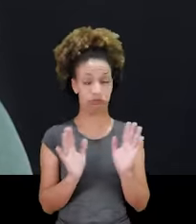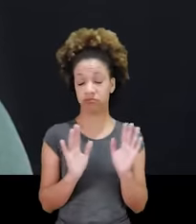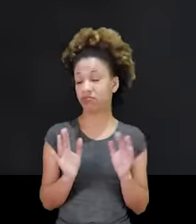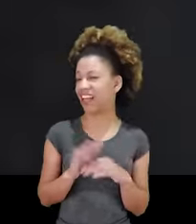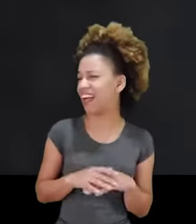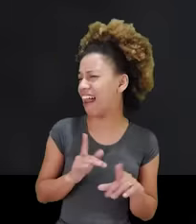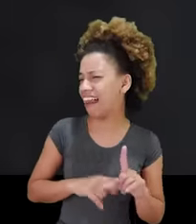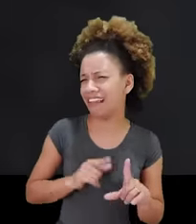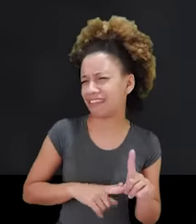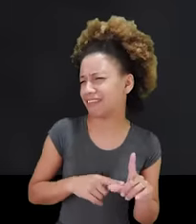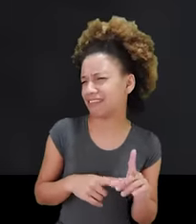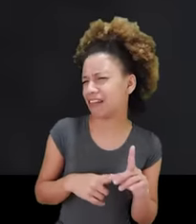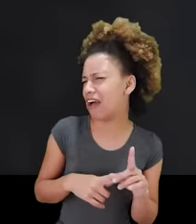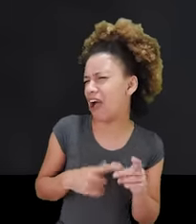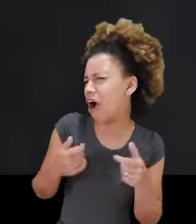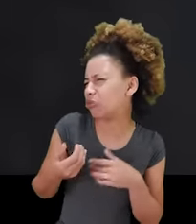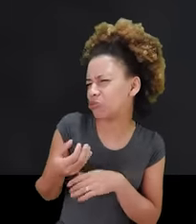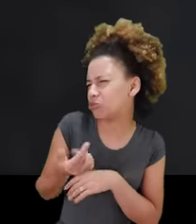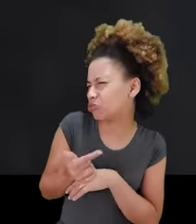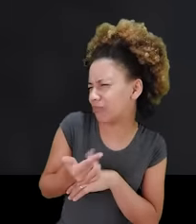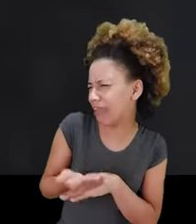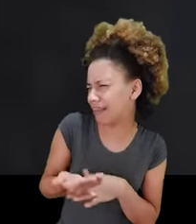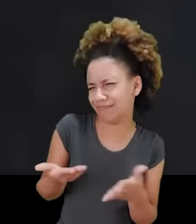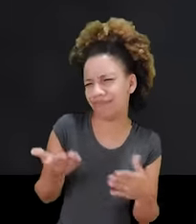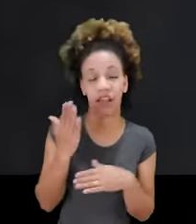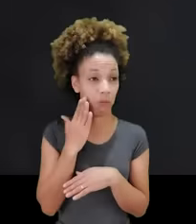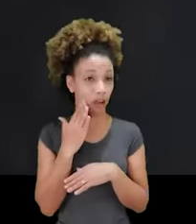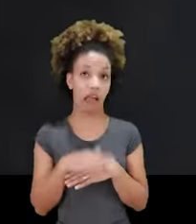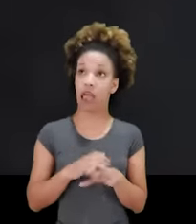vocês põem letras onde elas não existem, não é? Isso é verdade. Você vai ali,